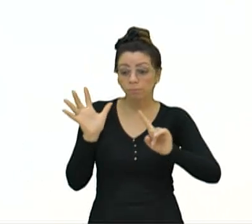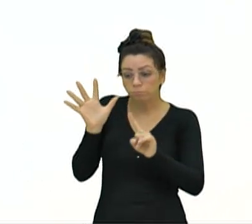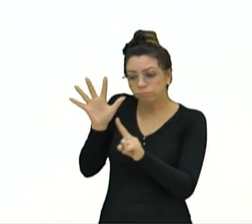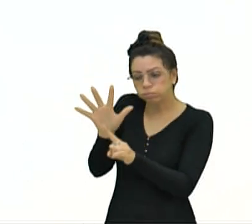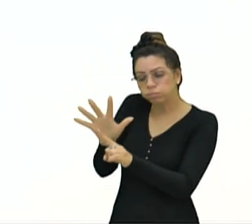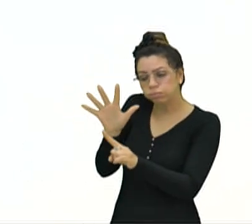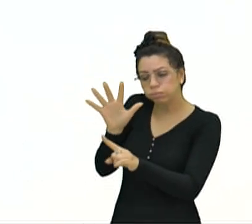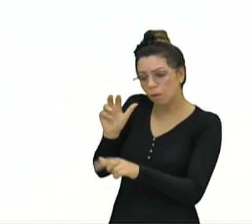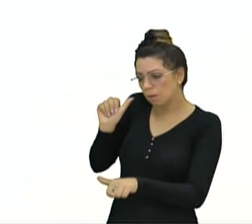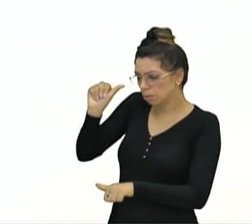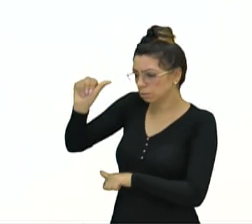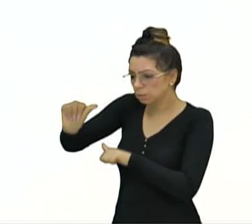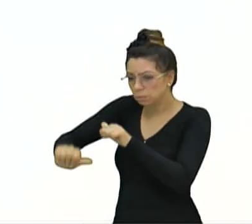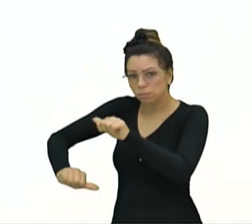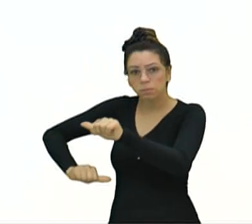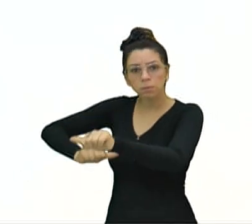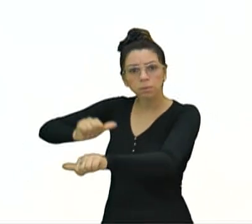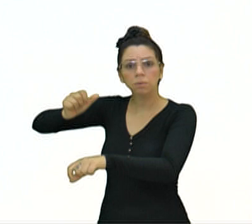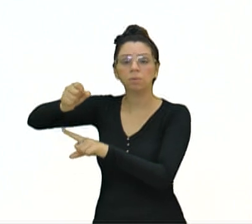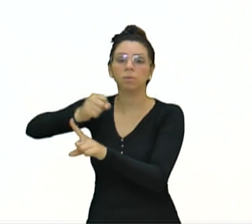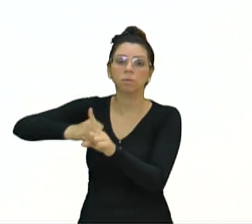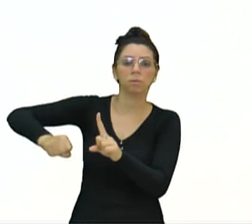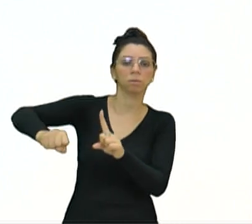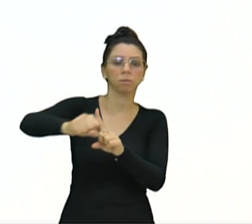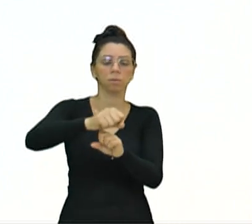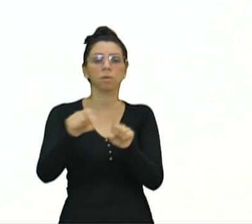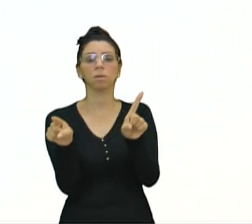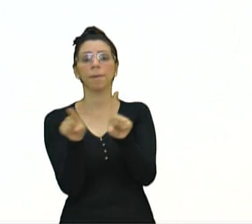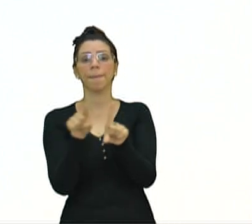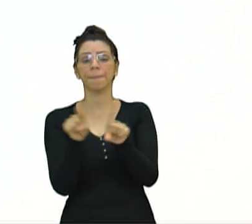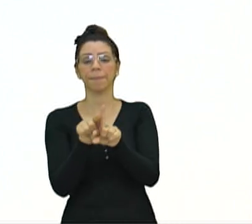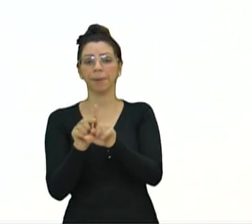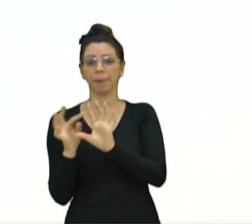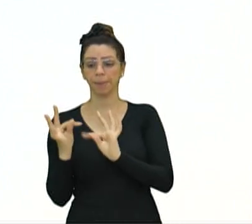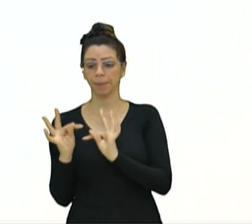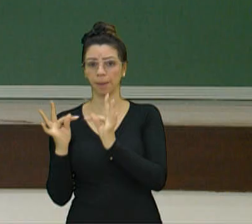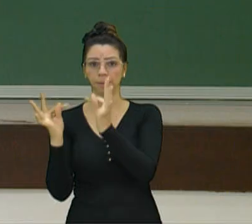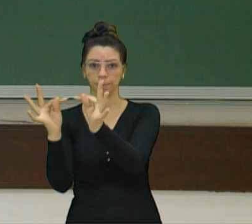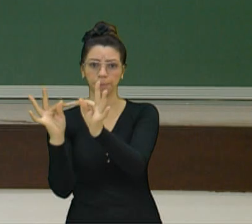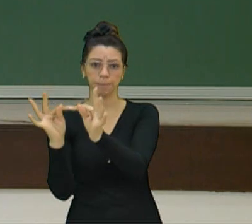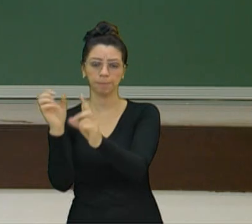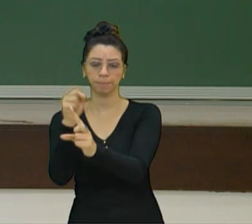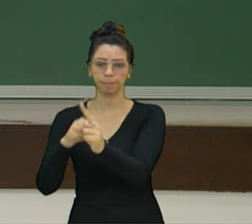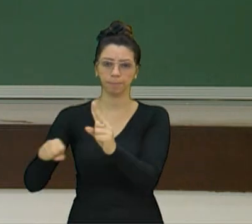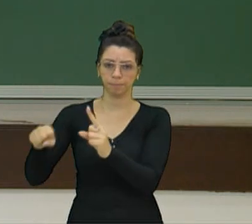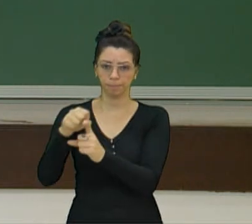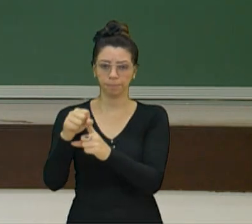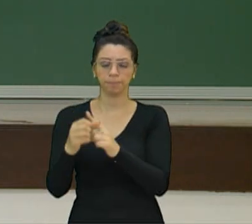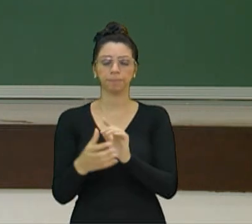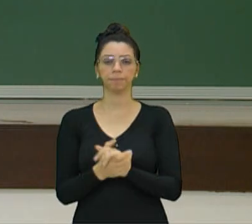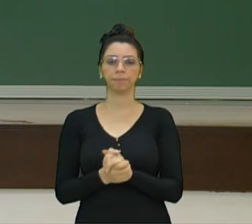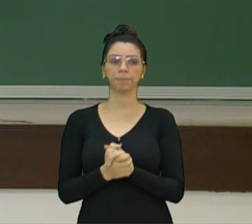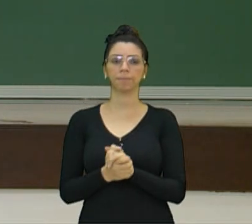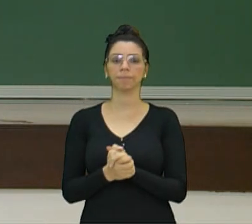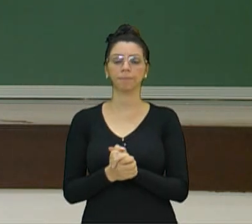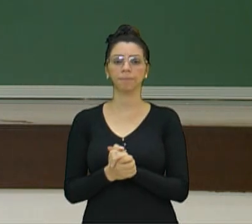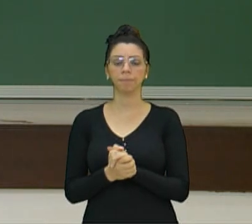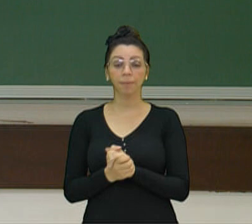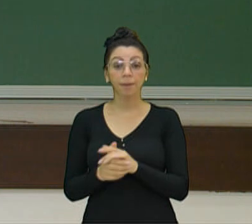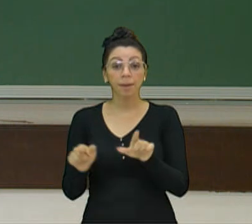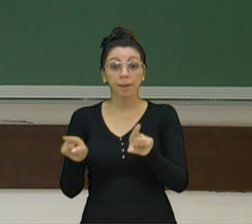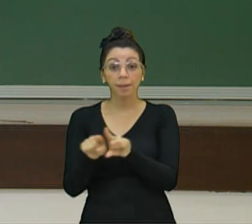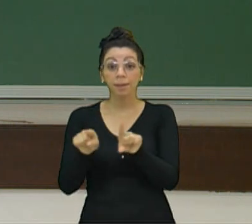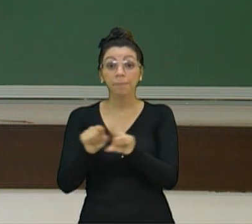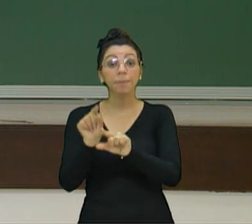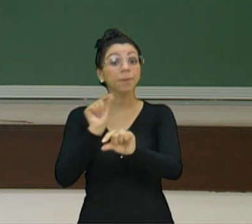das mudanças que aconteceram na sociedade e também das mudanças tecnológicas. E aí também aconteceu a mudança da música